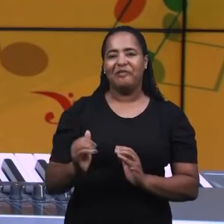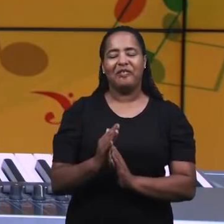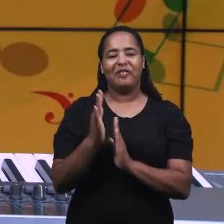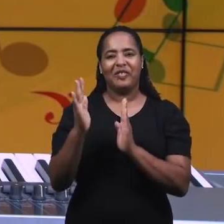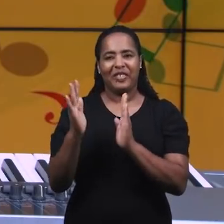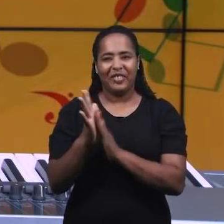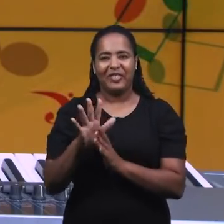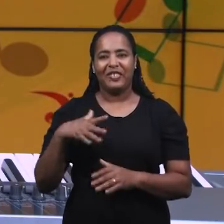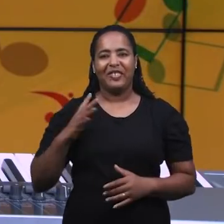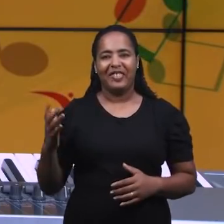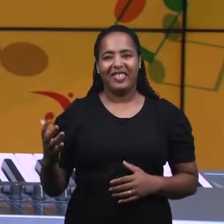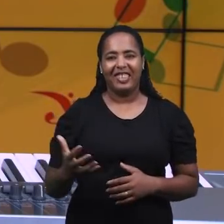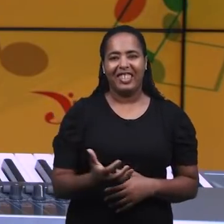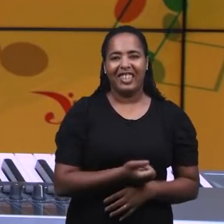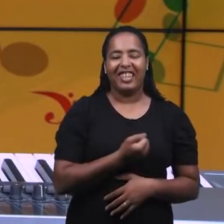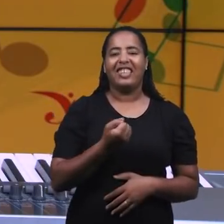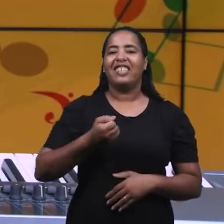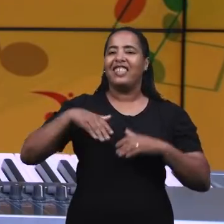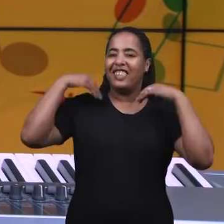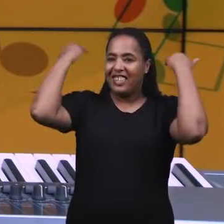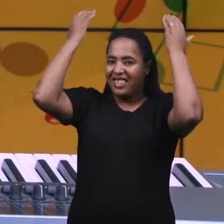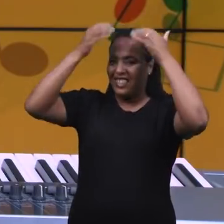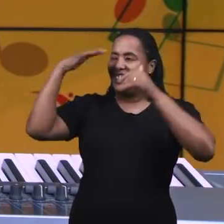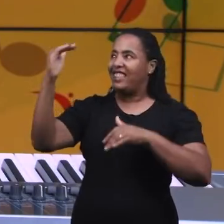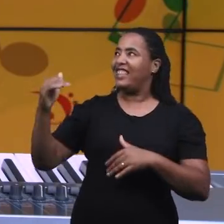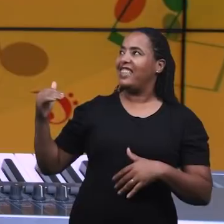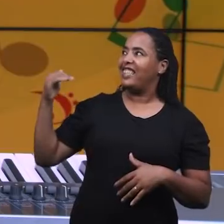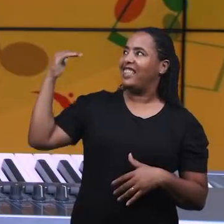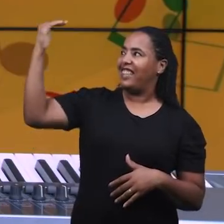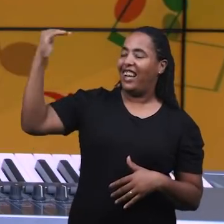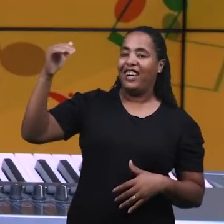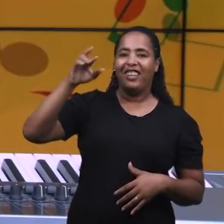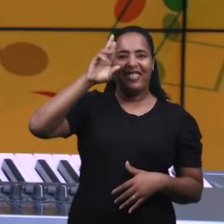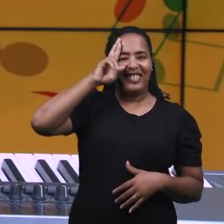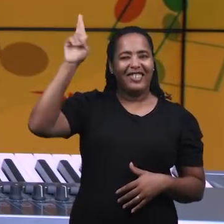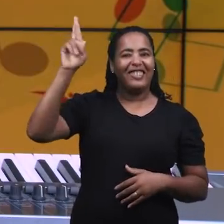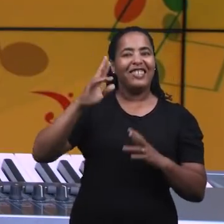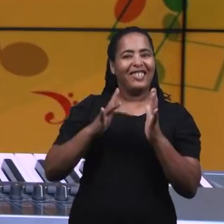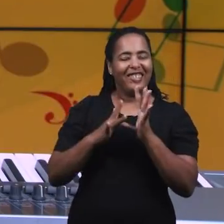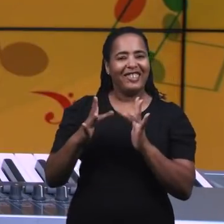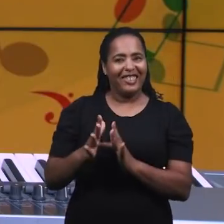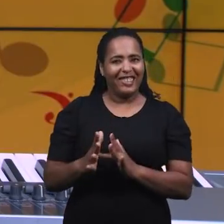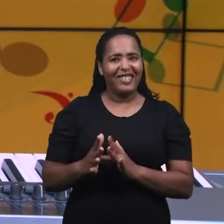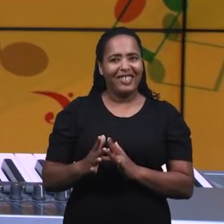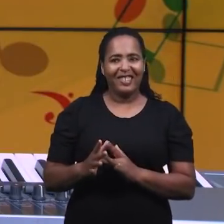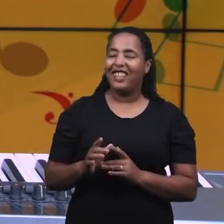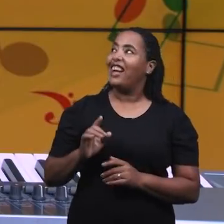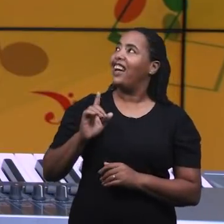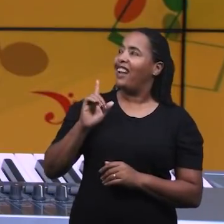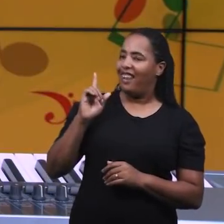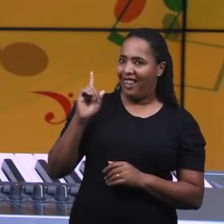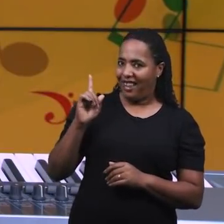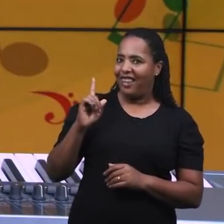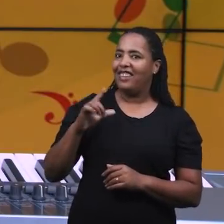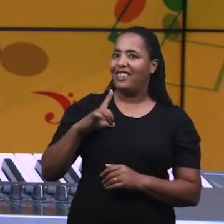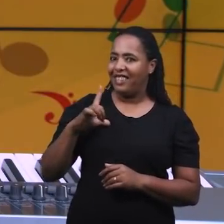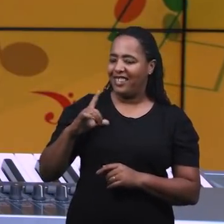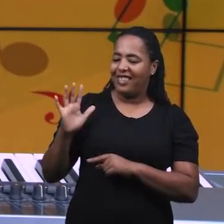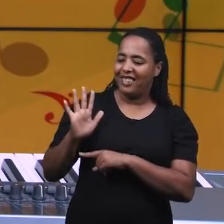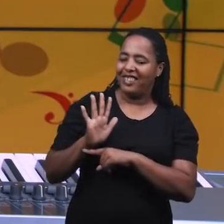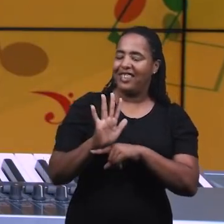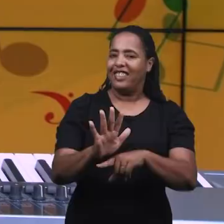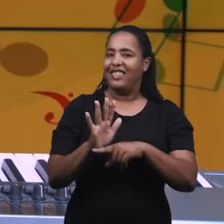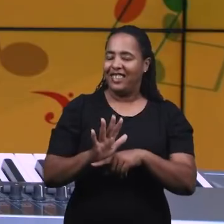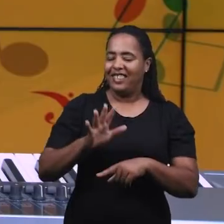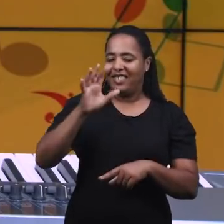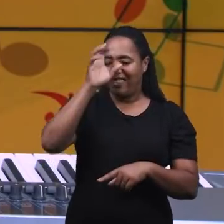louvores para adoração ao Rei dos Reis, o Senhor Jesus. Ele mesmo tem te ajudado a aprender